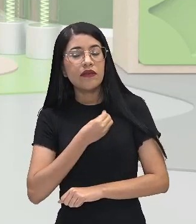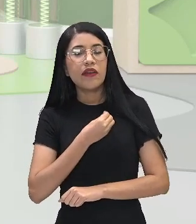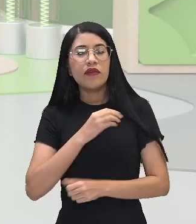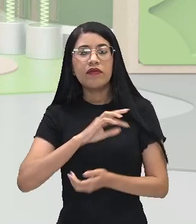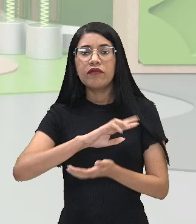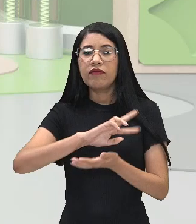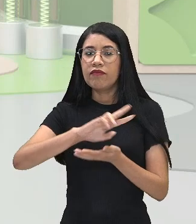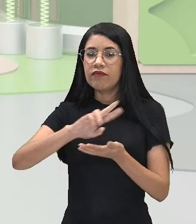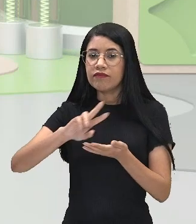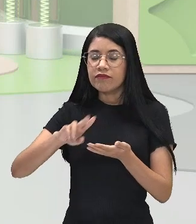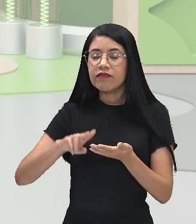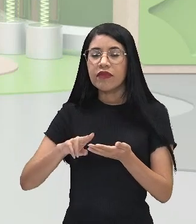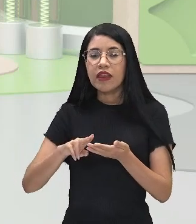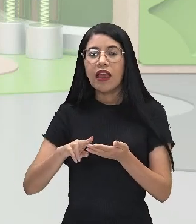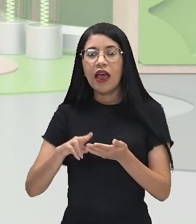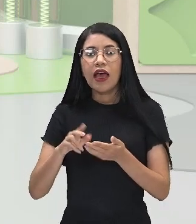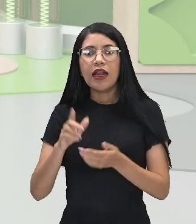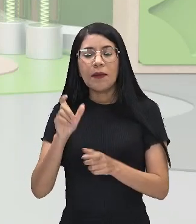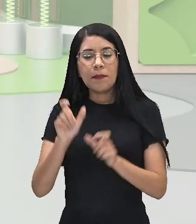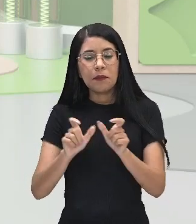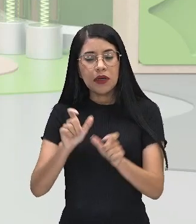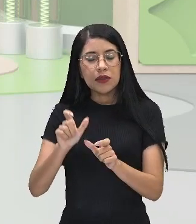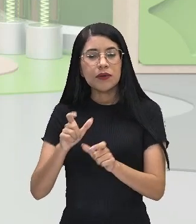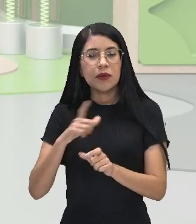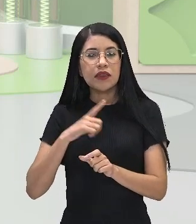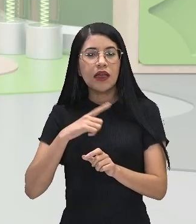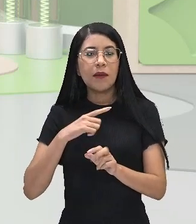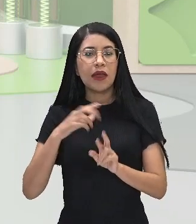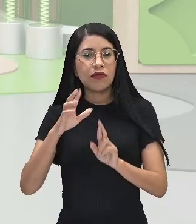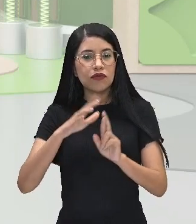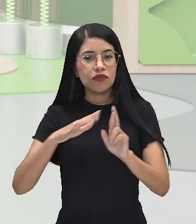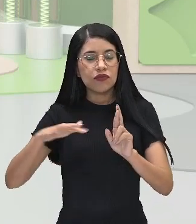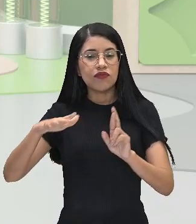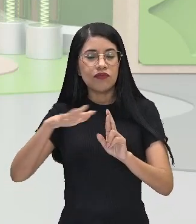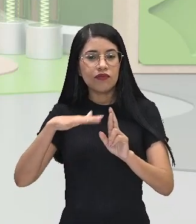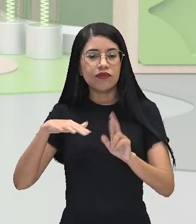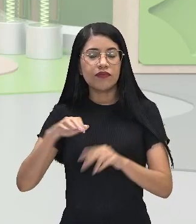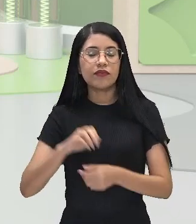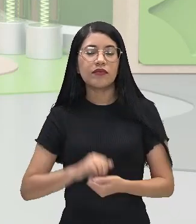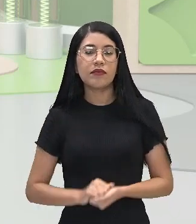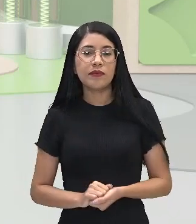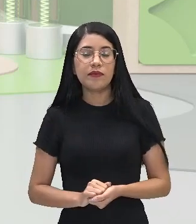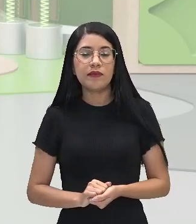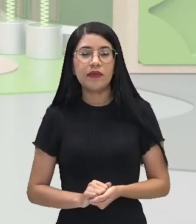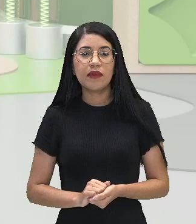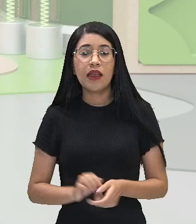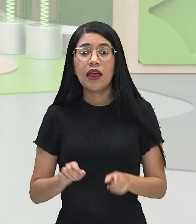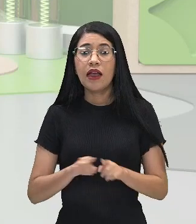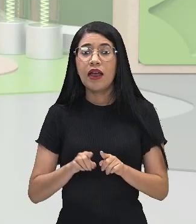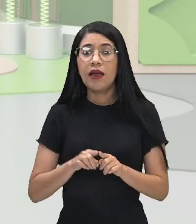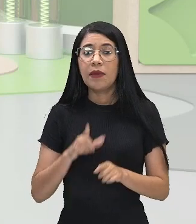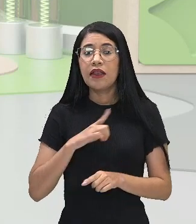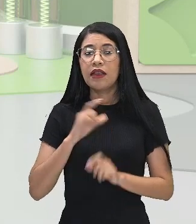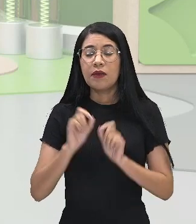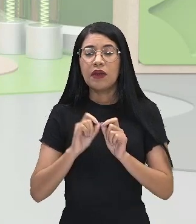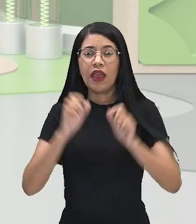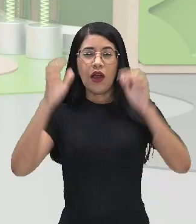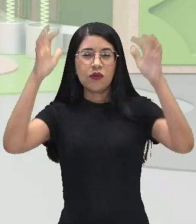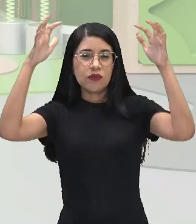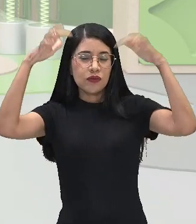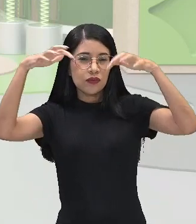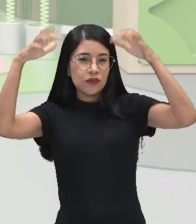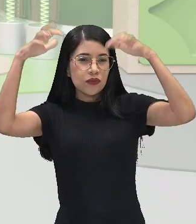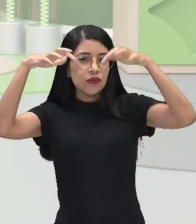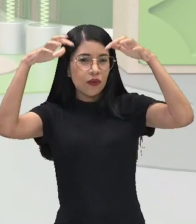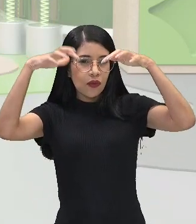muitos ribeirinhos da nossa região. E ali nós temos a abundância das chuvas, né?